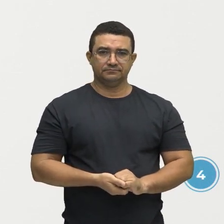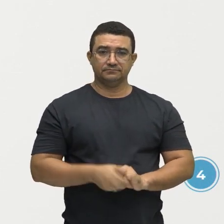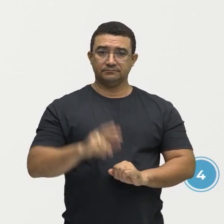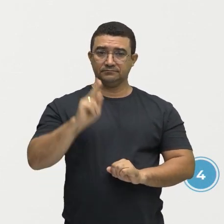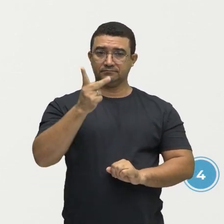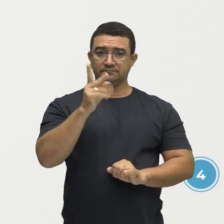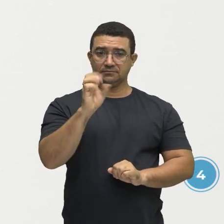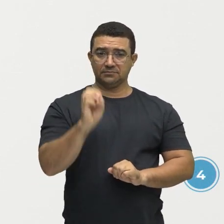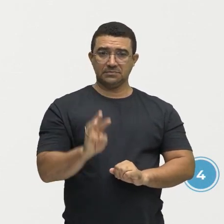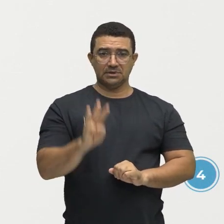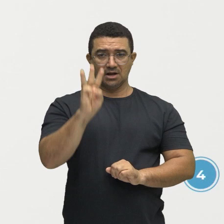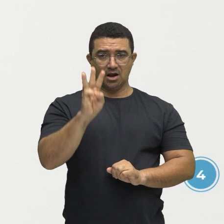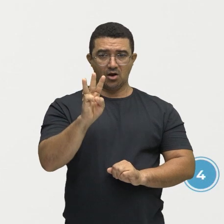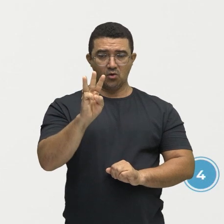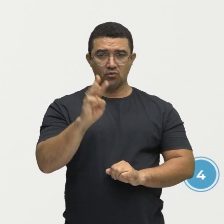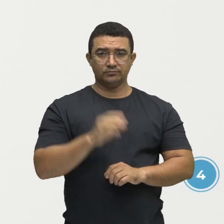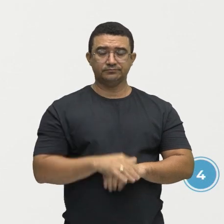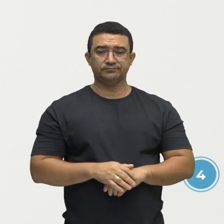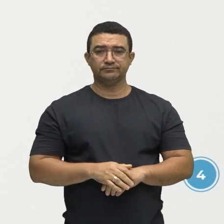How,